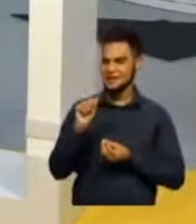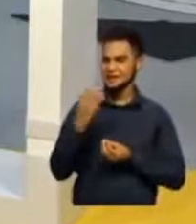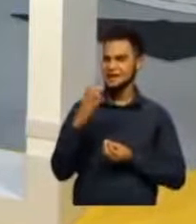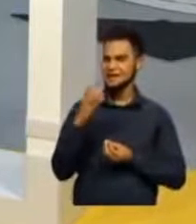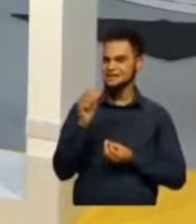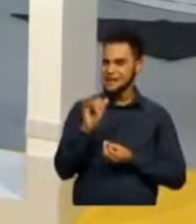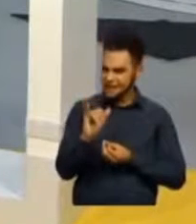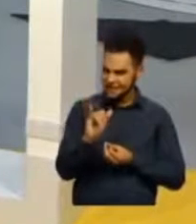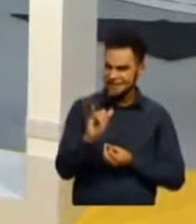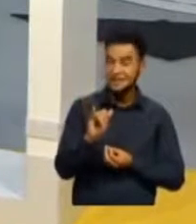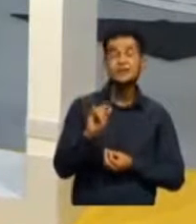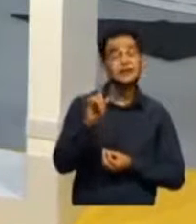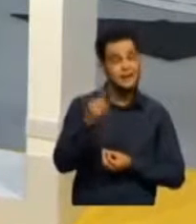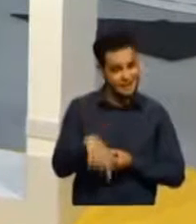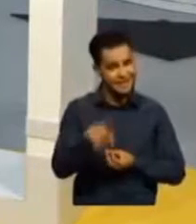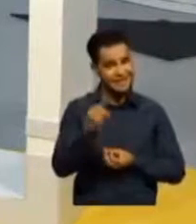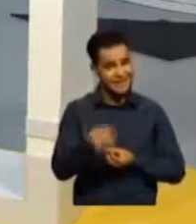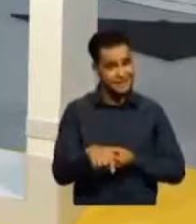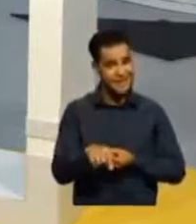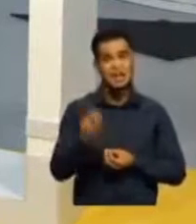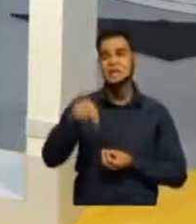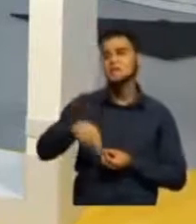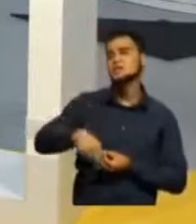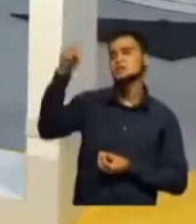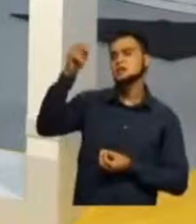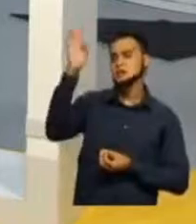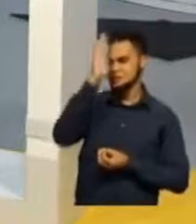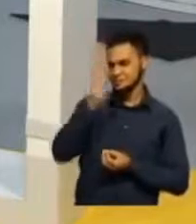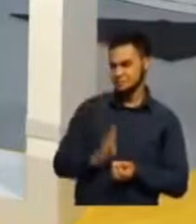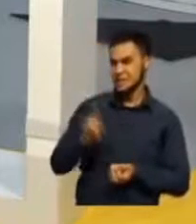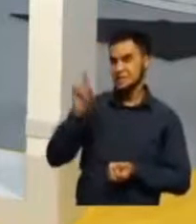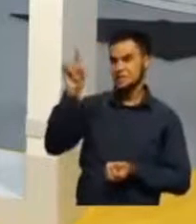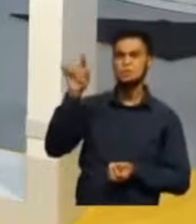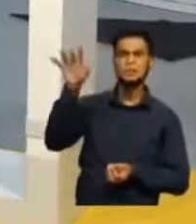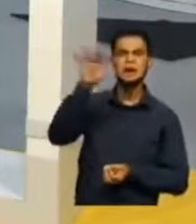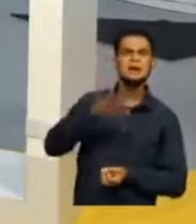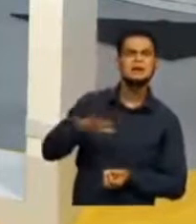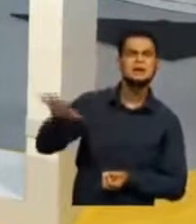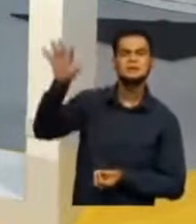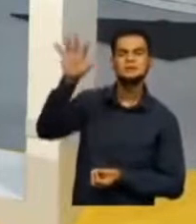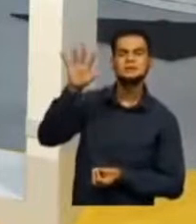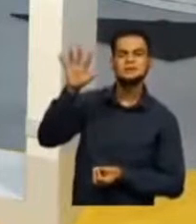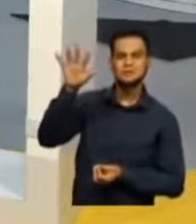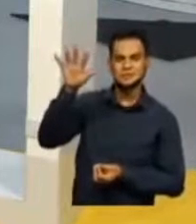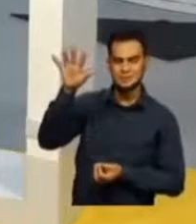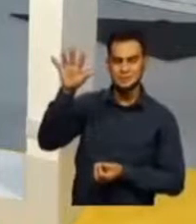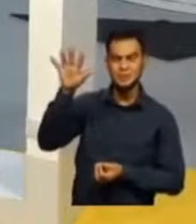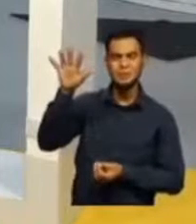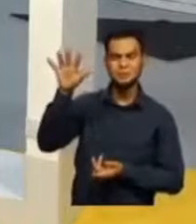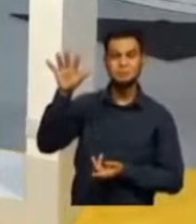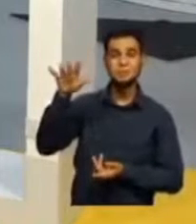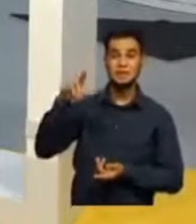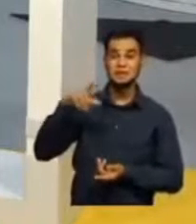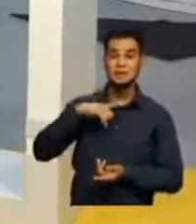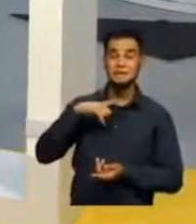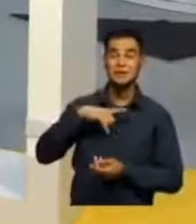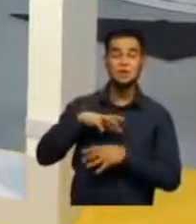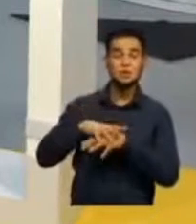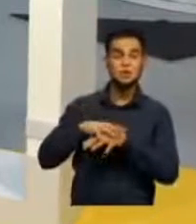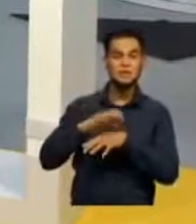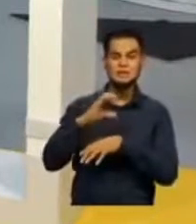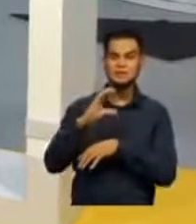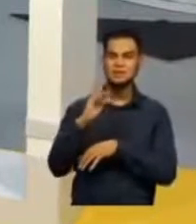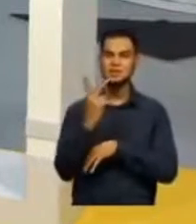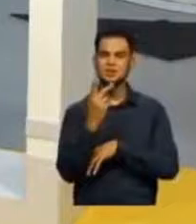mesmo. Produtores de açaí do norte do Brasil, que é uma região onde a doença de Chagas ela é bem